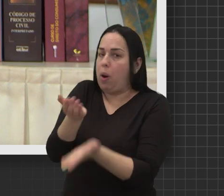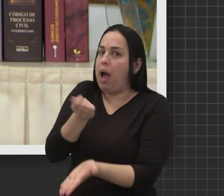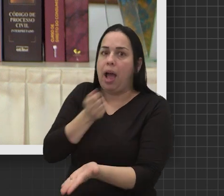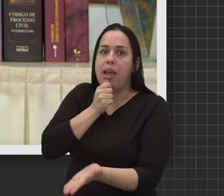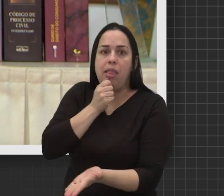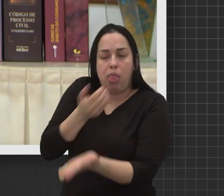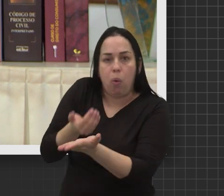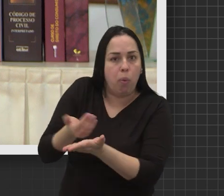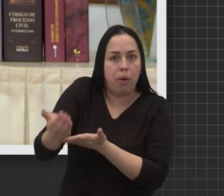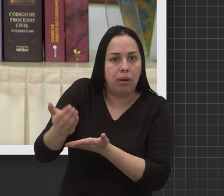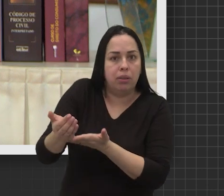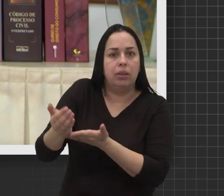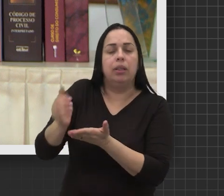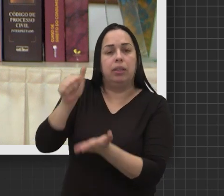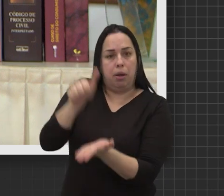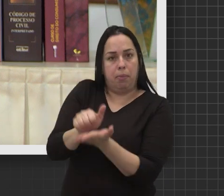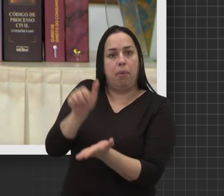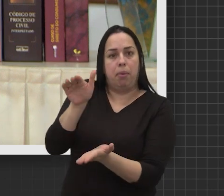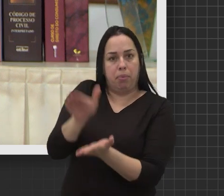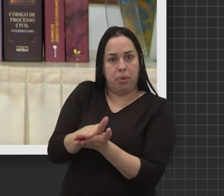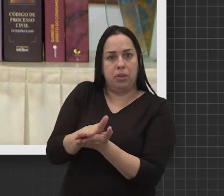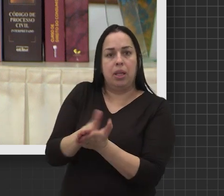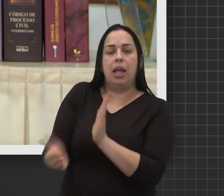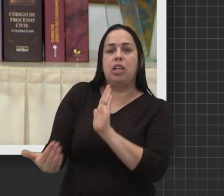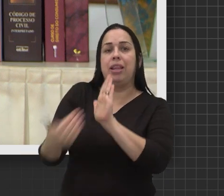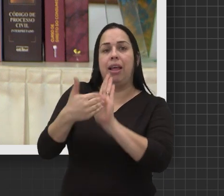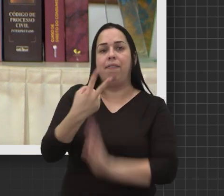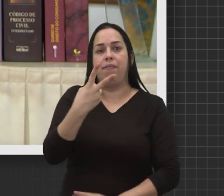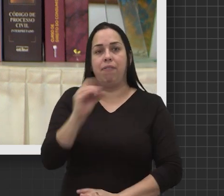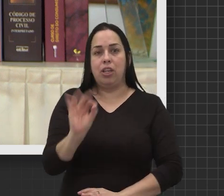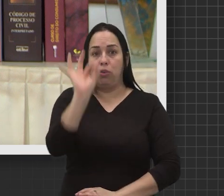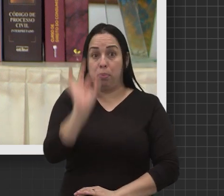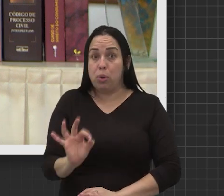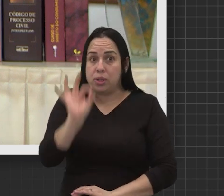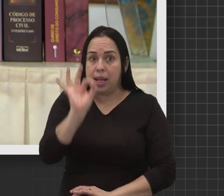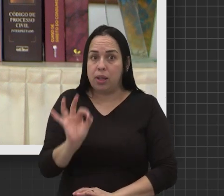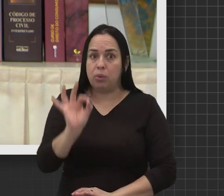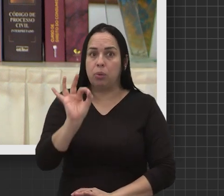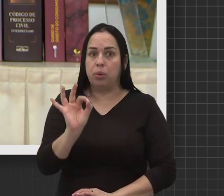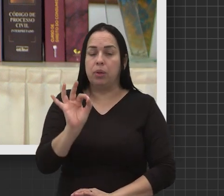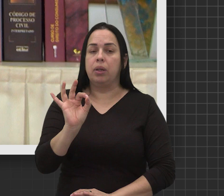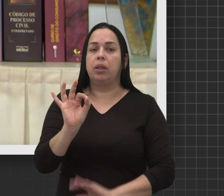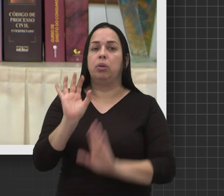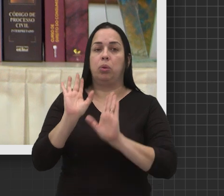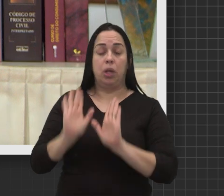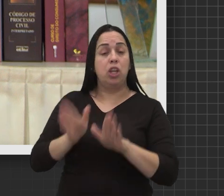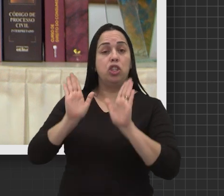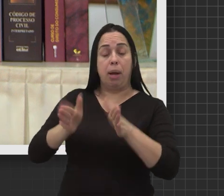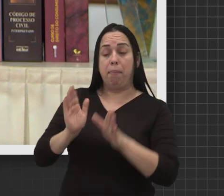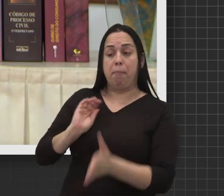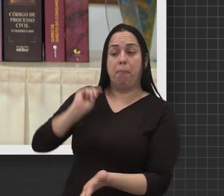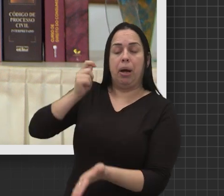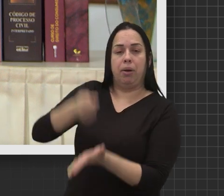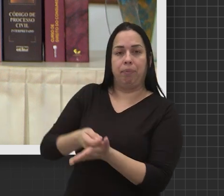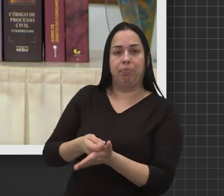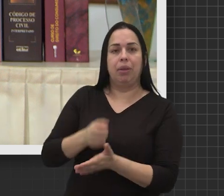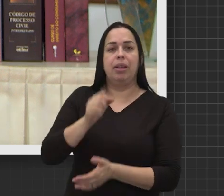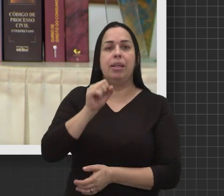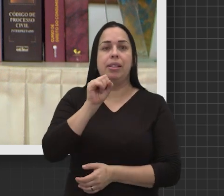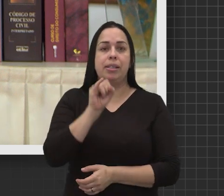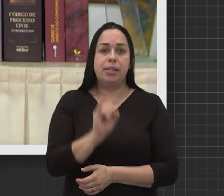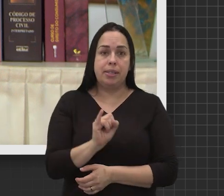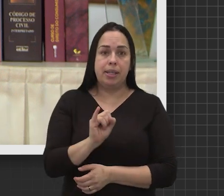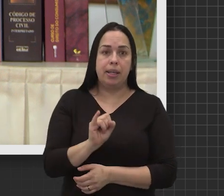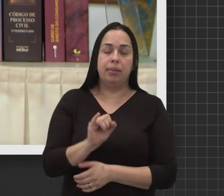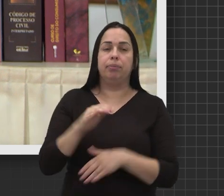ano letivo, existe uma aplicação de multa de até 20% sobre o valor do que foi pago. E se a